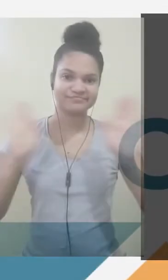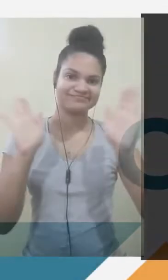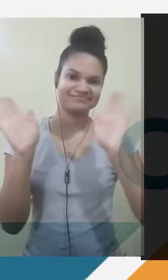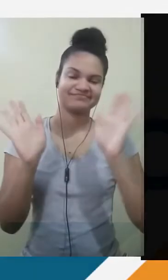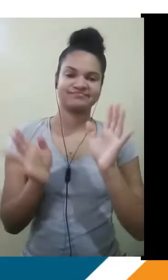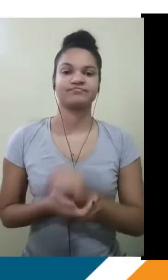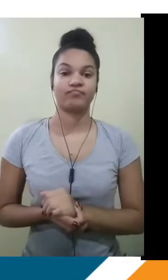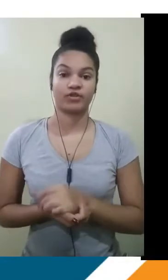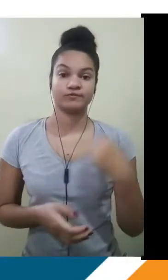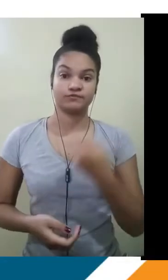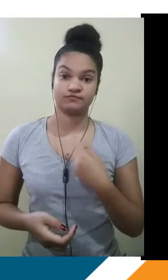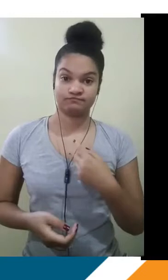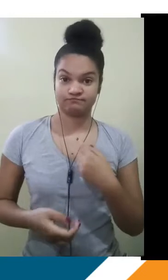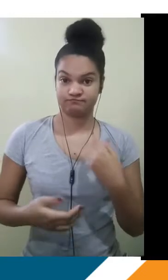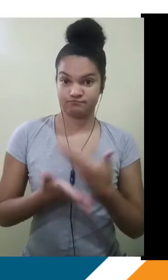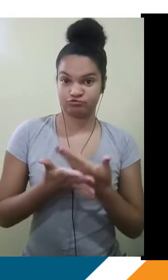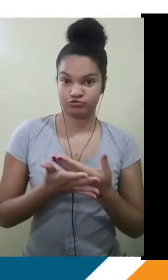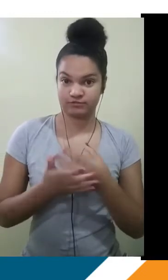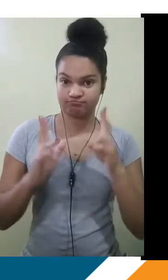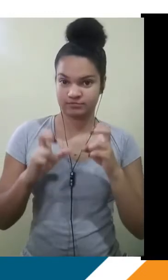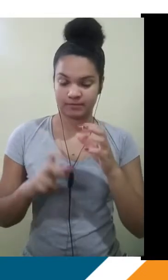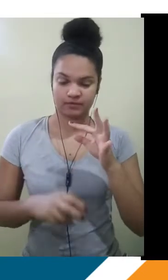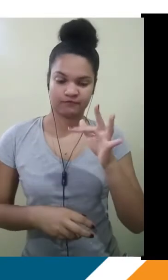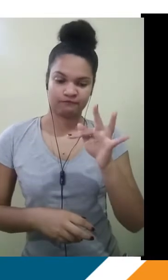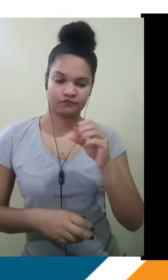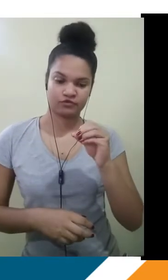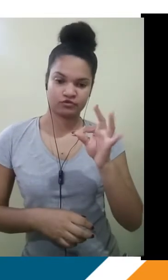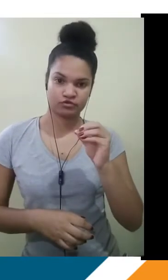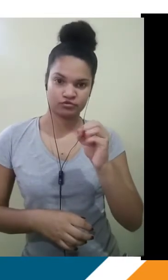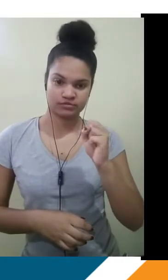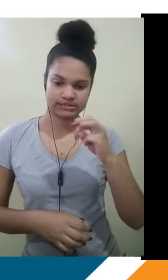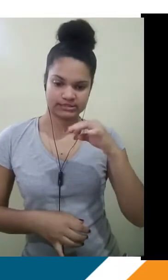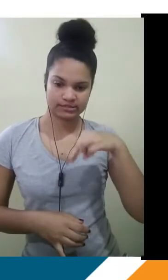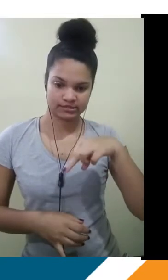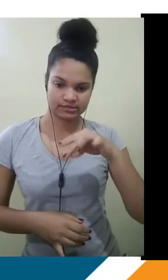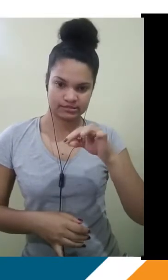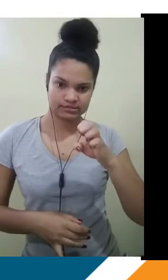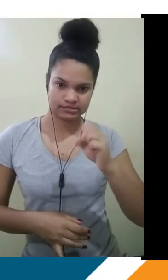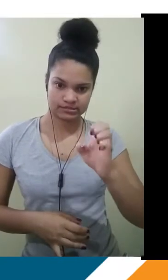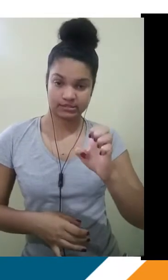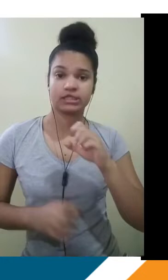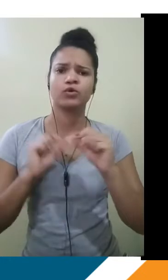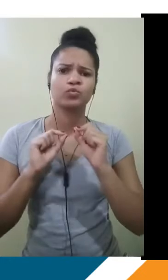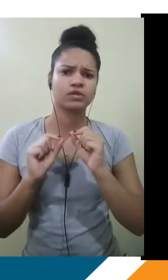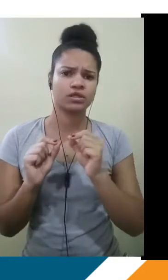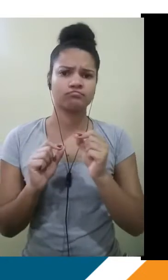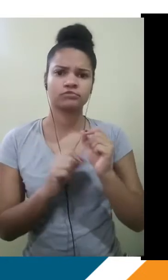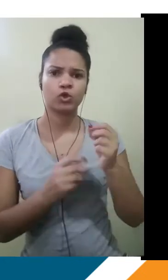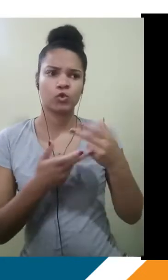E aí, pessoal? Hoje nós vamos estudar a fotossíntese, um processo que possibilita a transformação de matéria inorgânica em